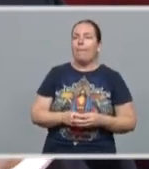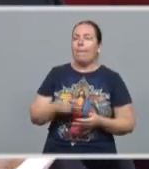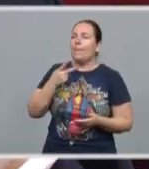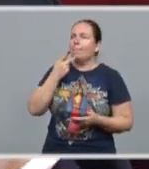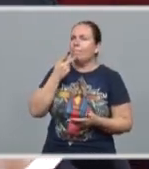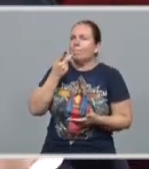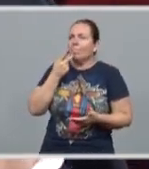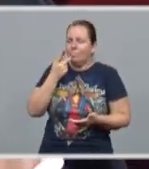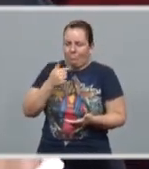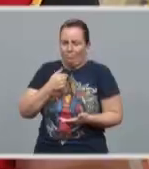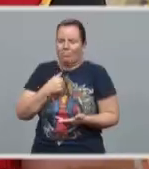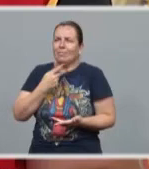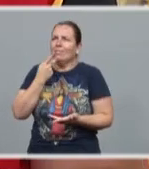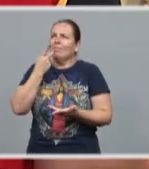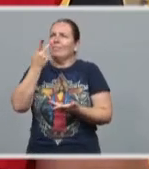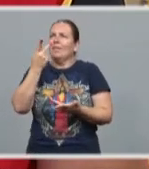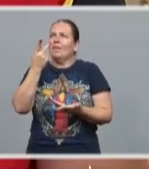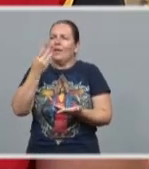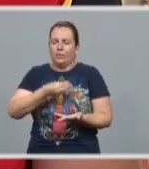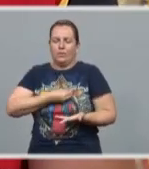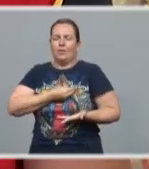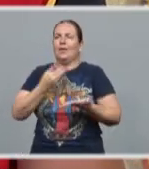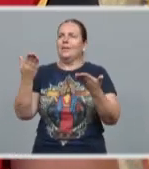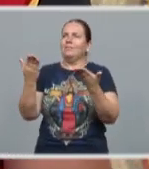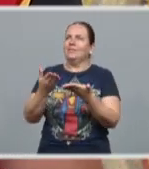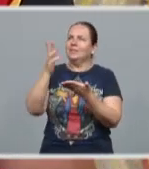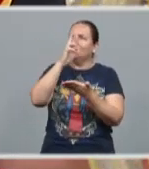Eu disse, eis que veio